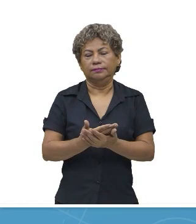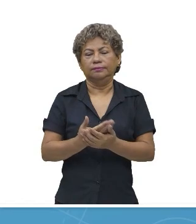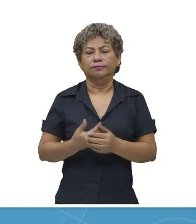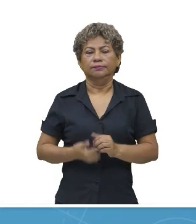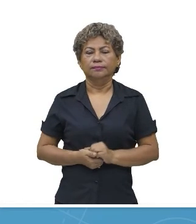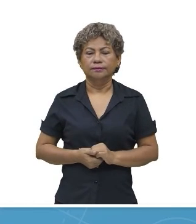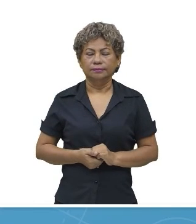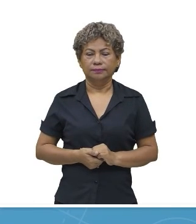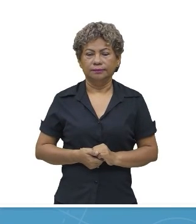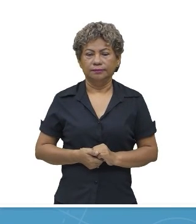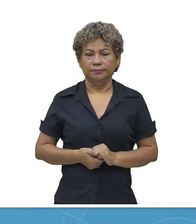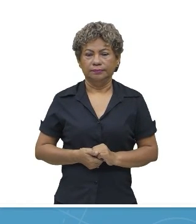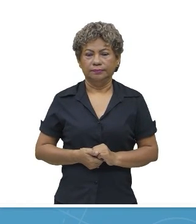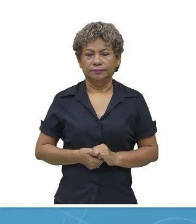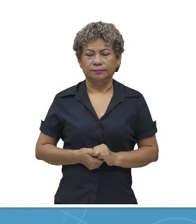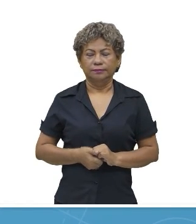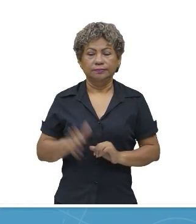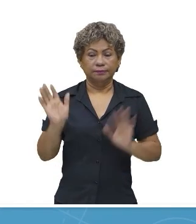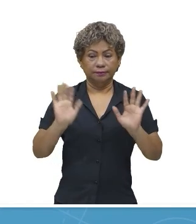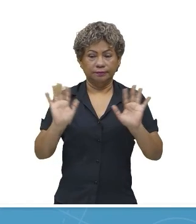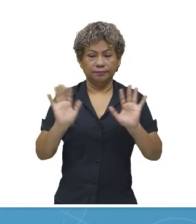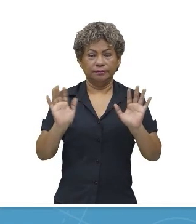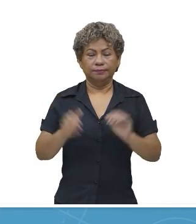e na próxima aula a gente se vê.